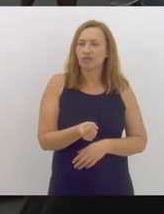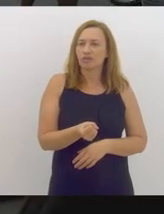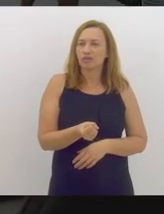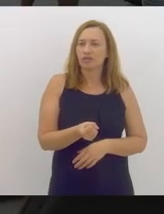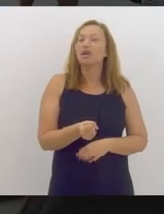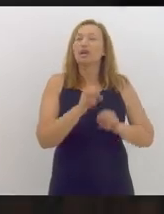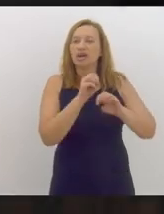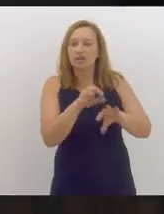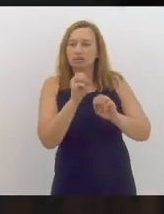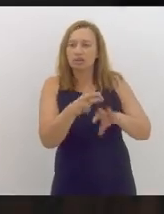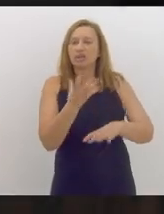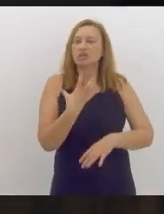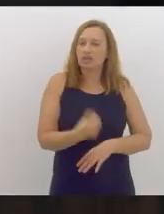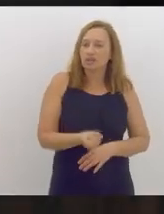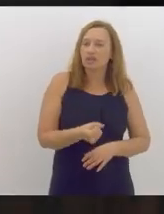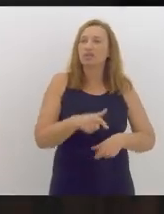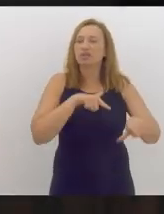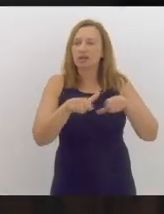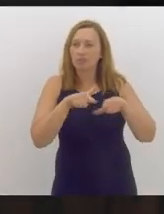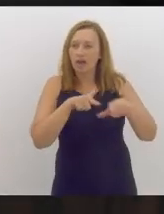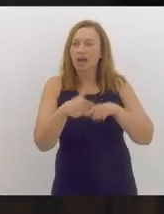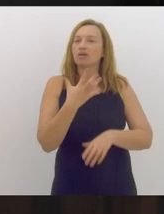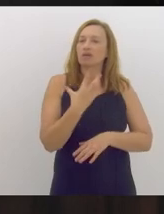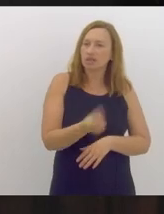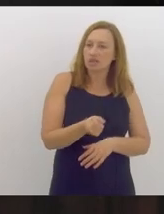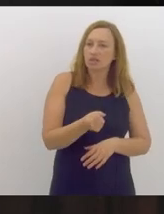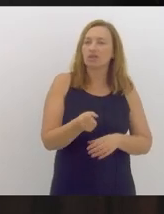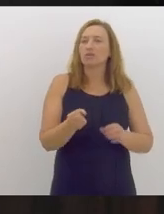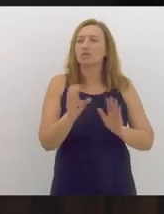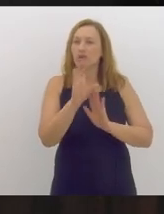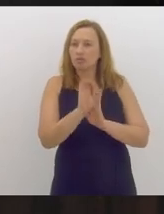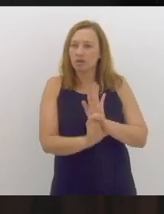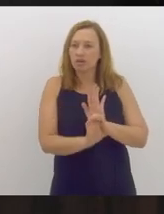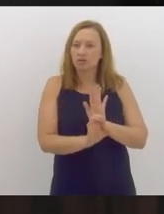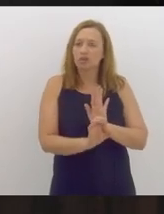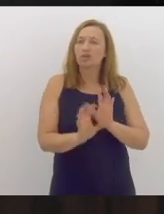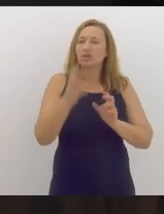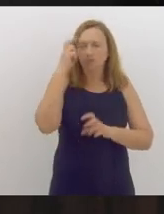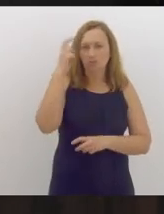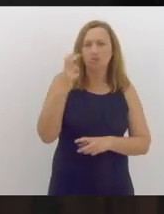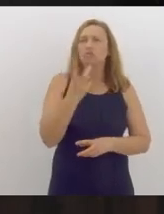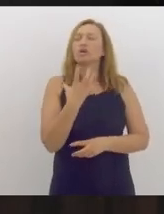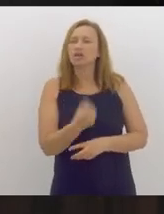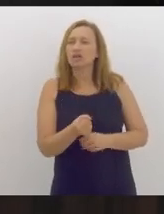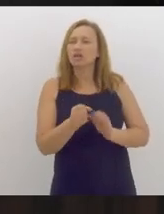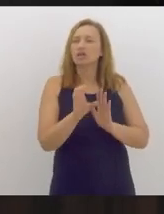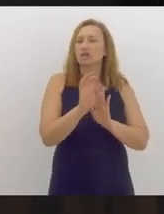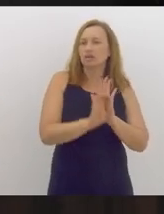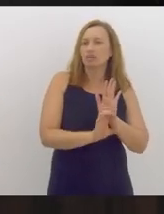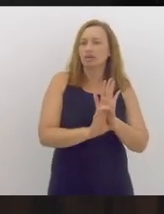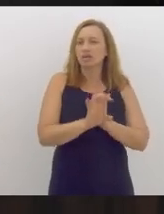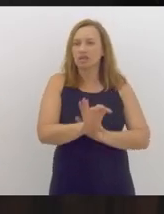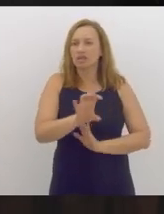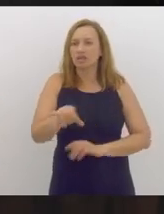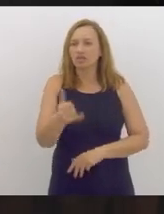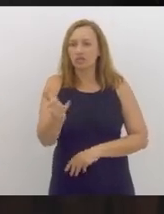De educação, favorável. De trabalho, favorável, com emenda. De cultura, favorável, com as emendas da CCJ.